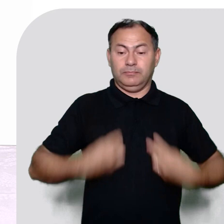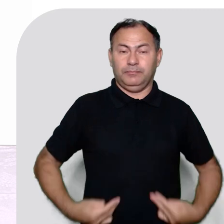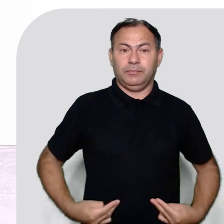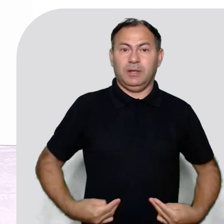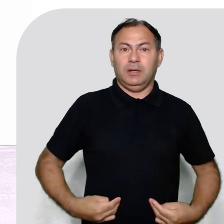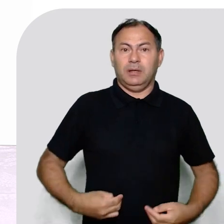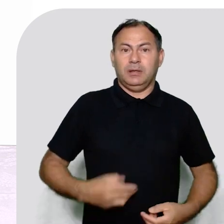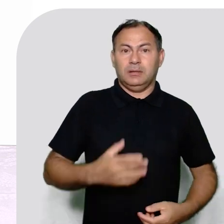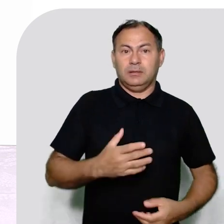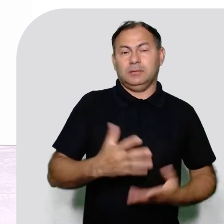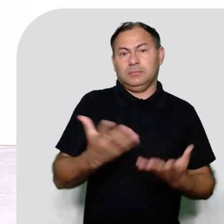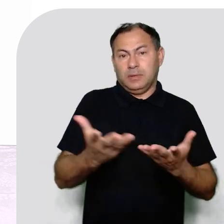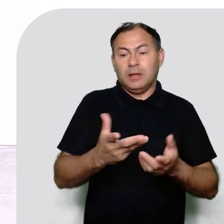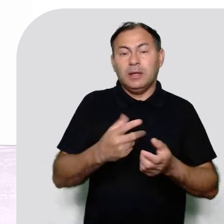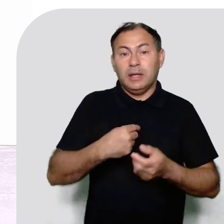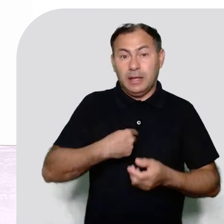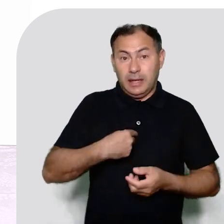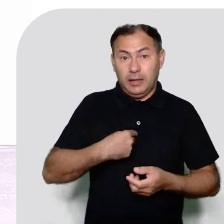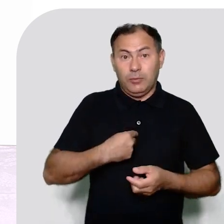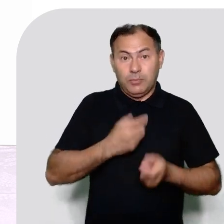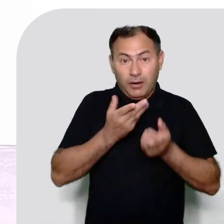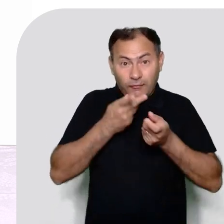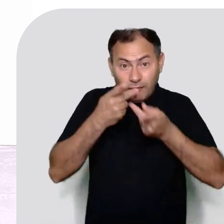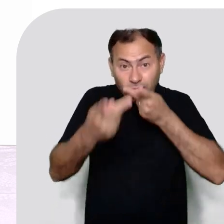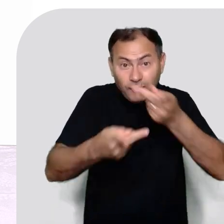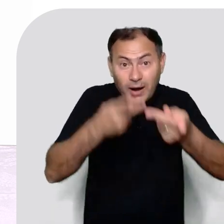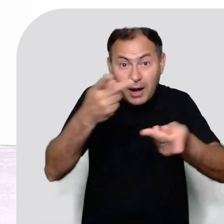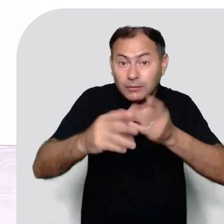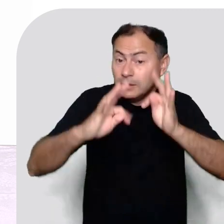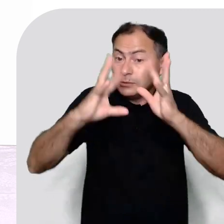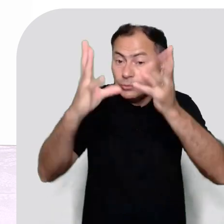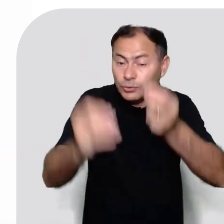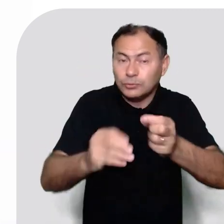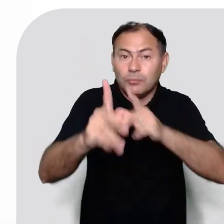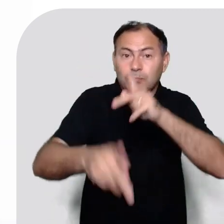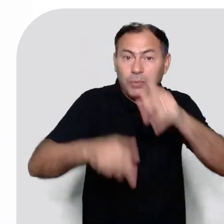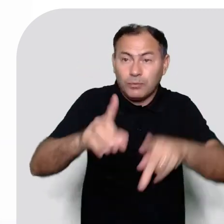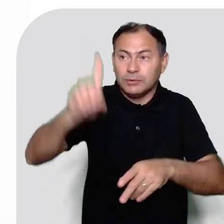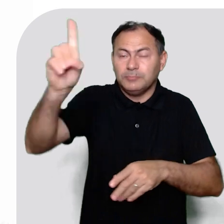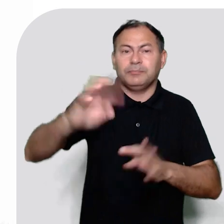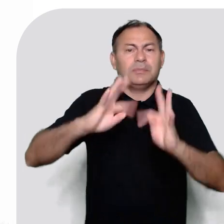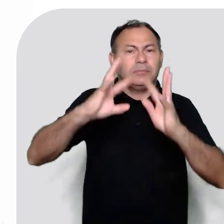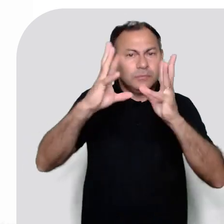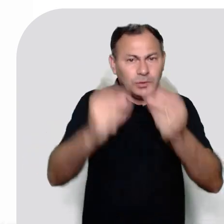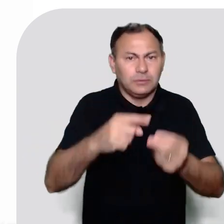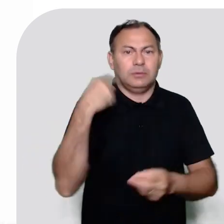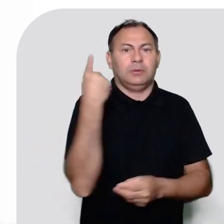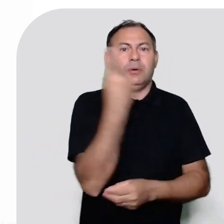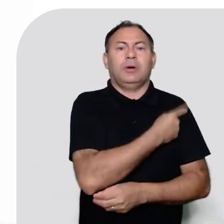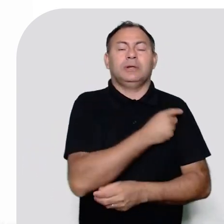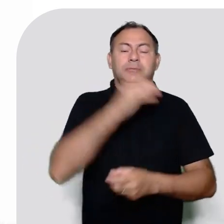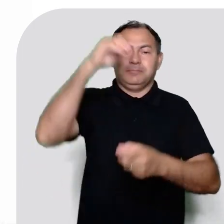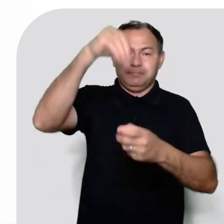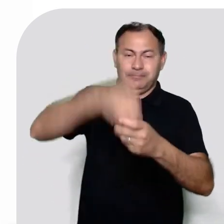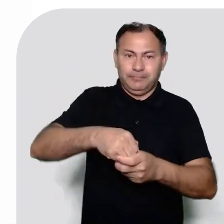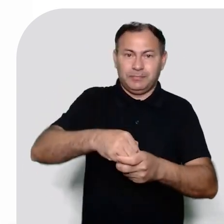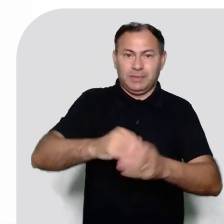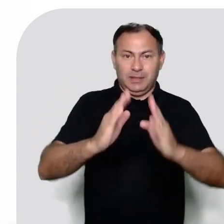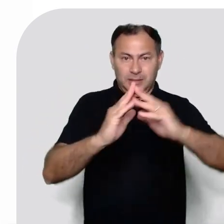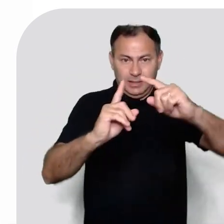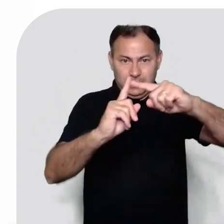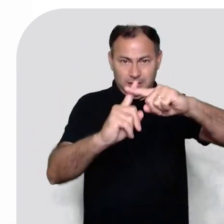este homem. Então, me dirijo hoje a todo o povo de Deus, a todos nós que fazemos parte